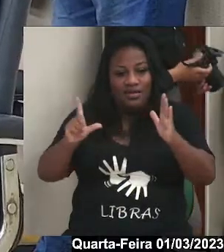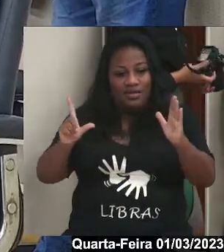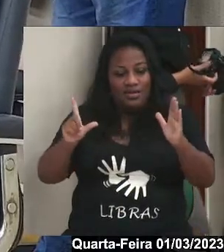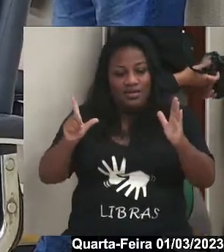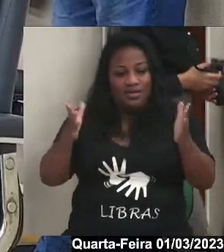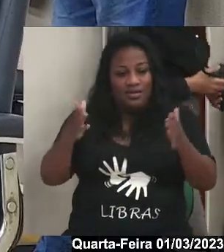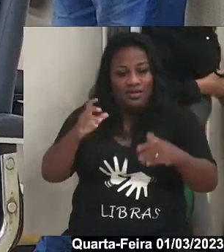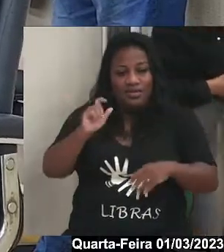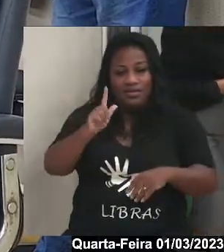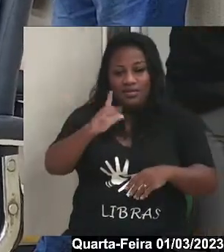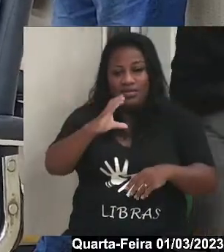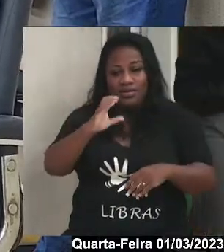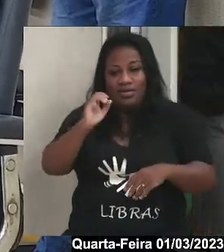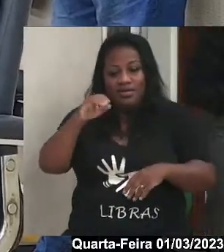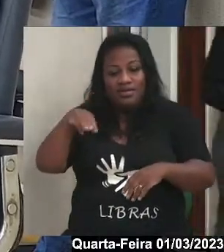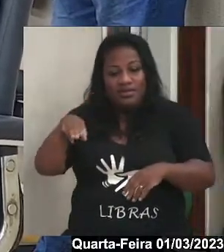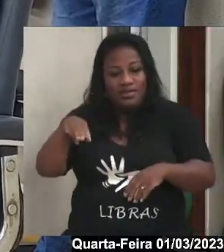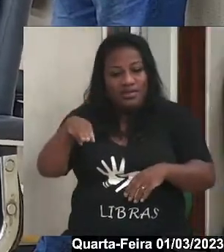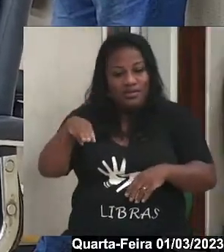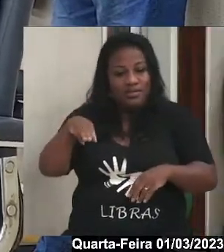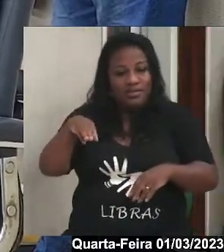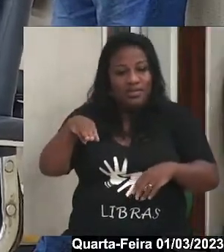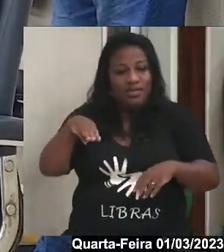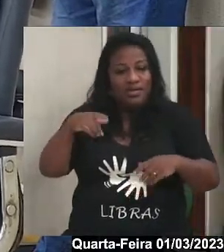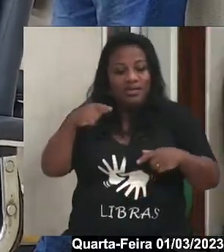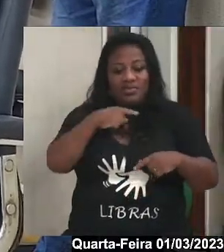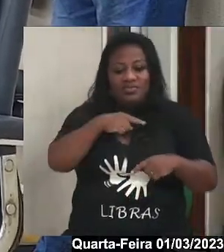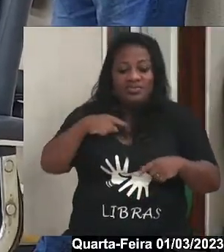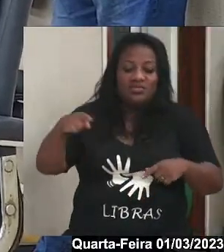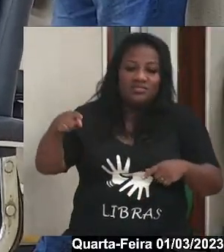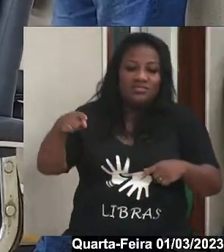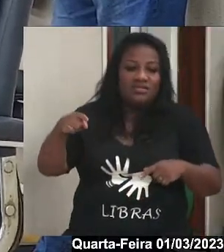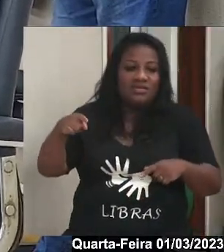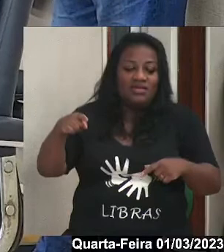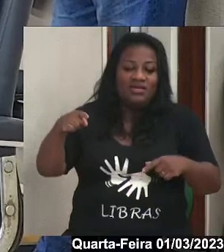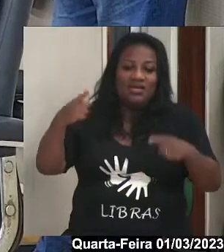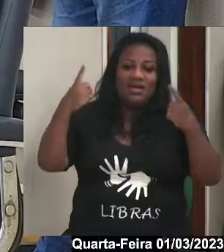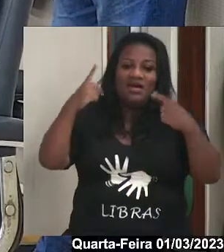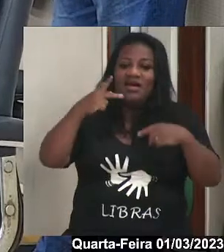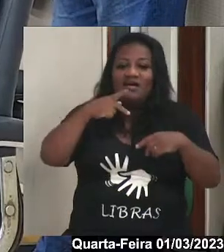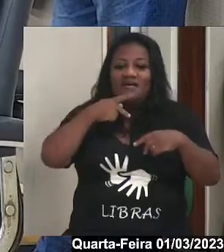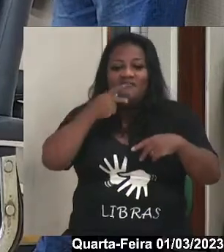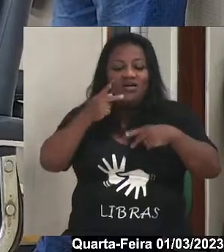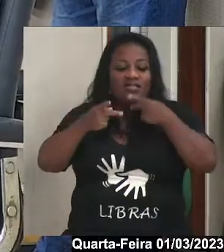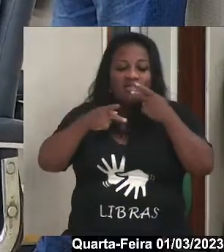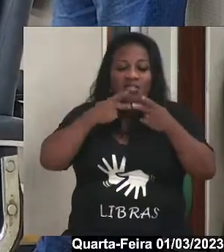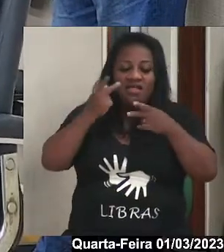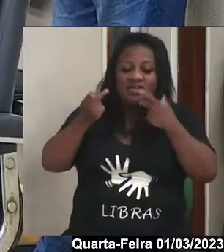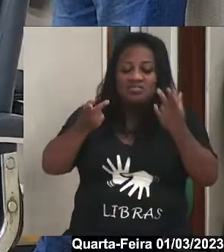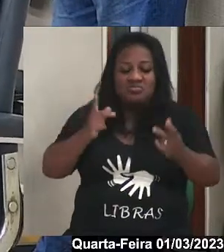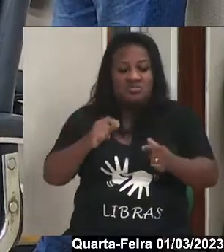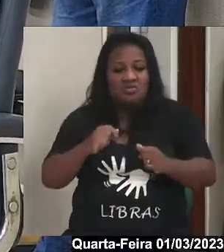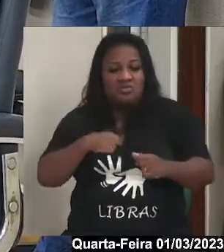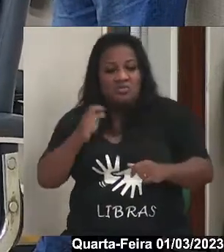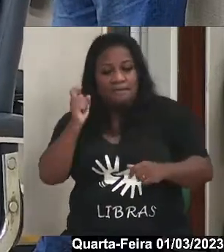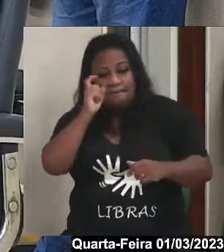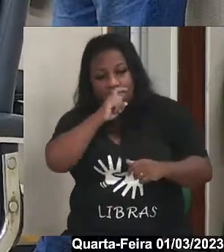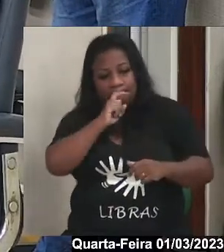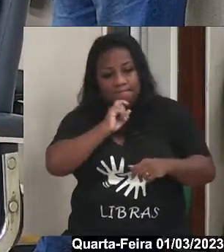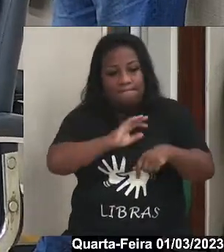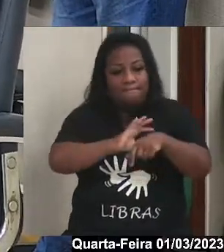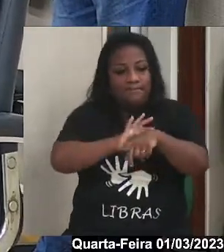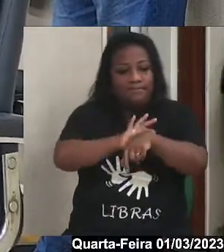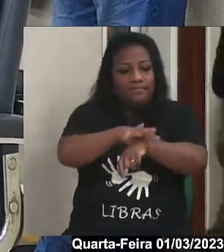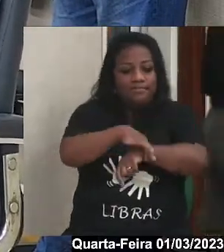que prejudica os GCMs. Então não é um discurso populista e barato que vai fortalecer a segurança pública da nossa